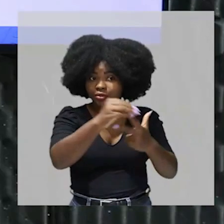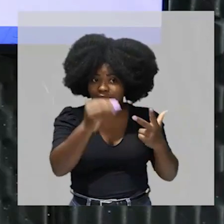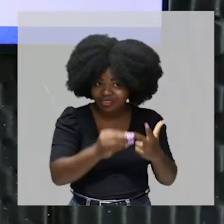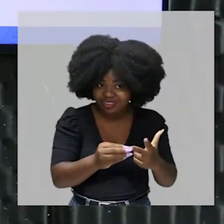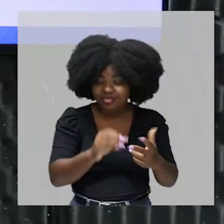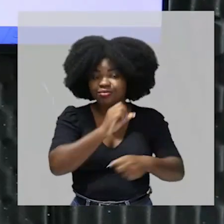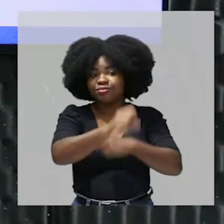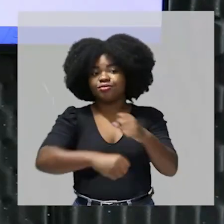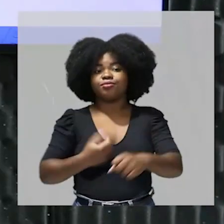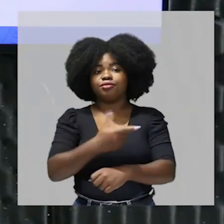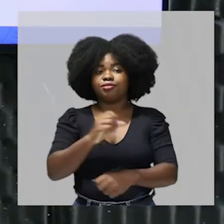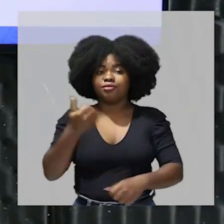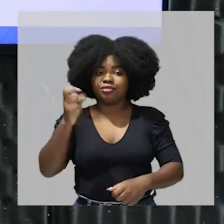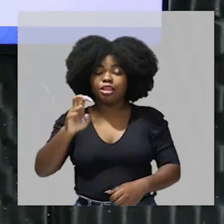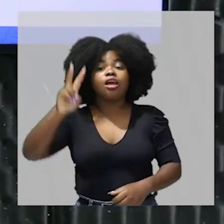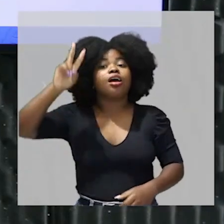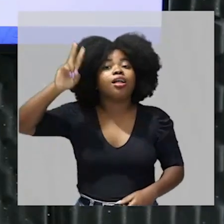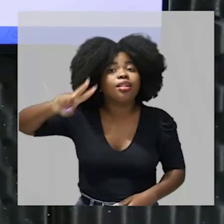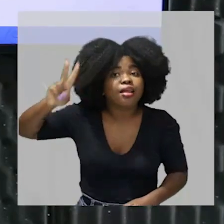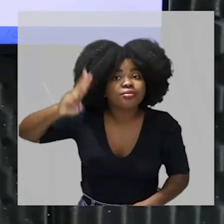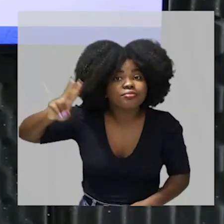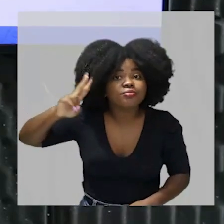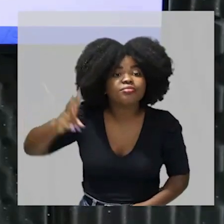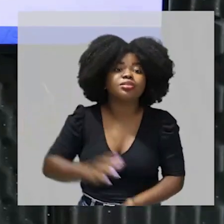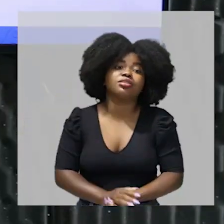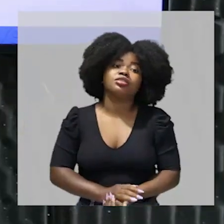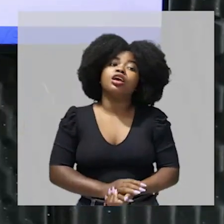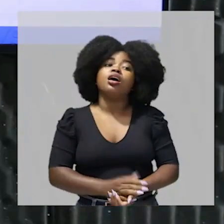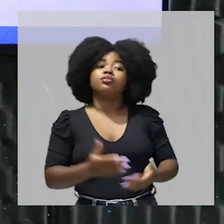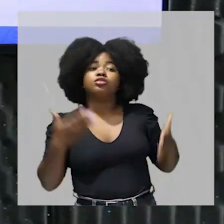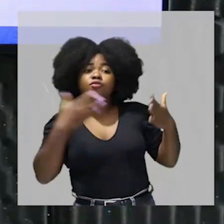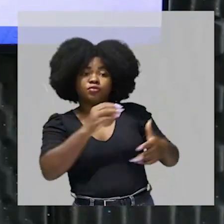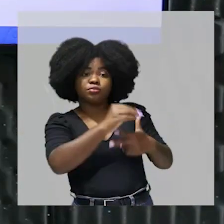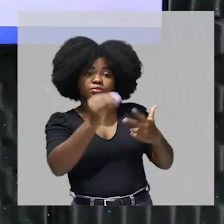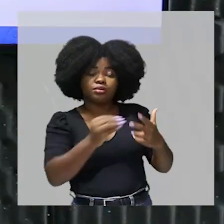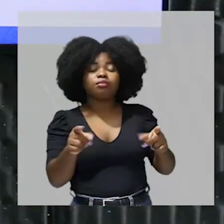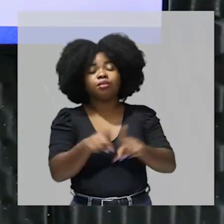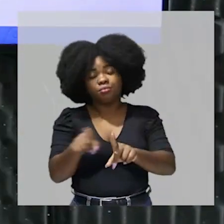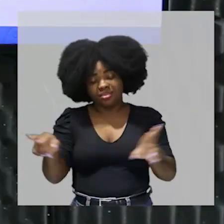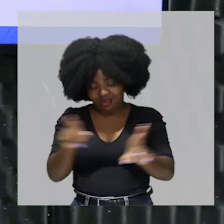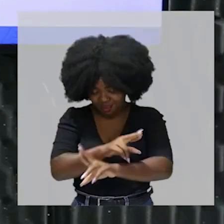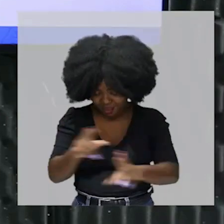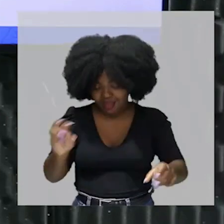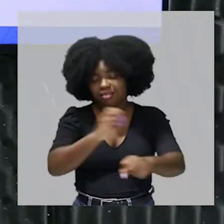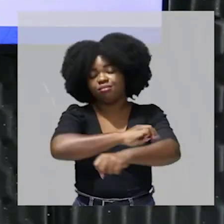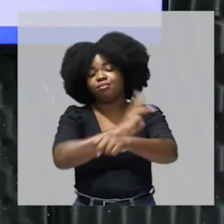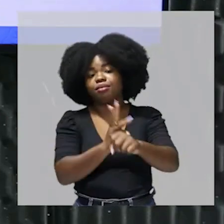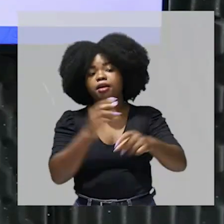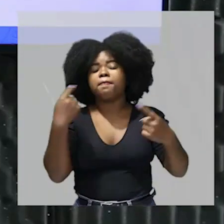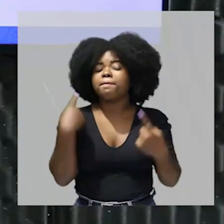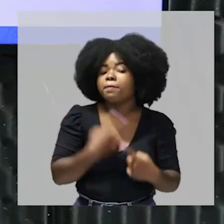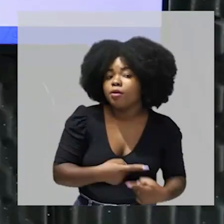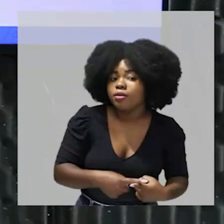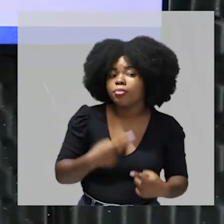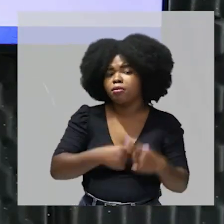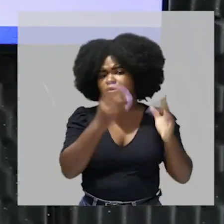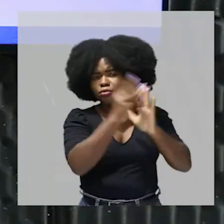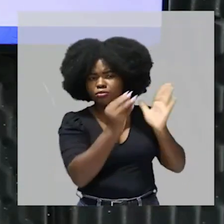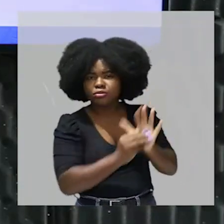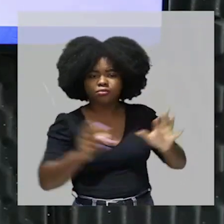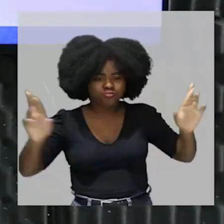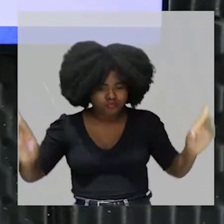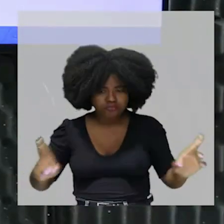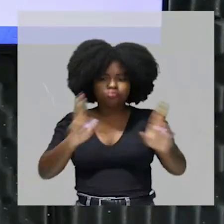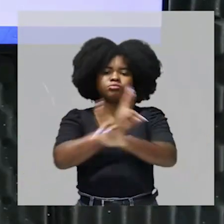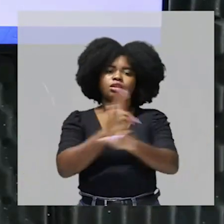questão de ENEM lembrando mesmo sendo questão de ENEM elas vão servir problema também porque ali gente os conteúdos eles